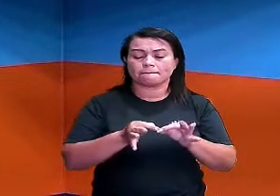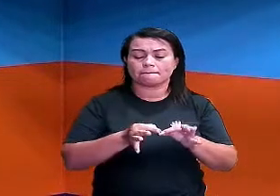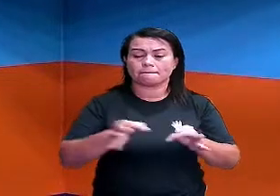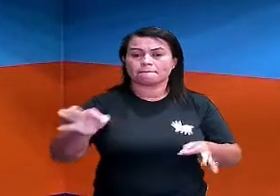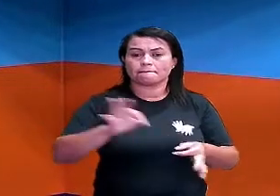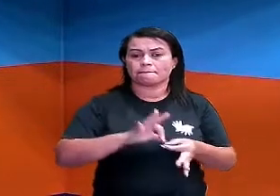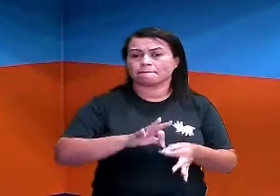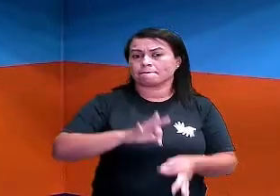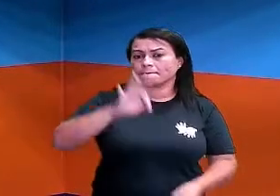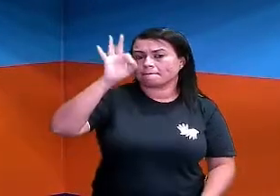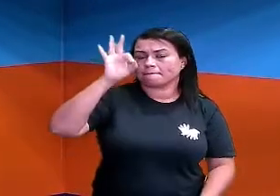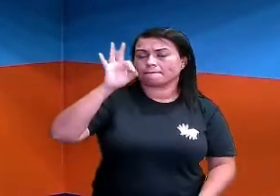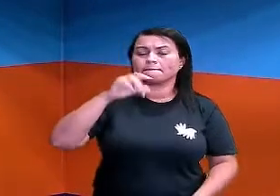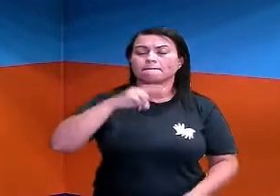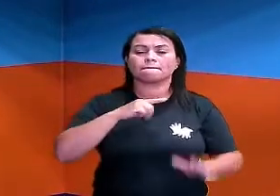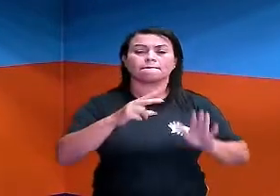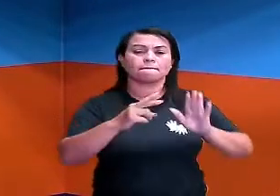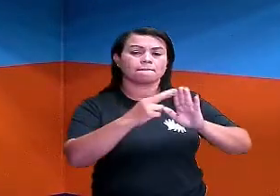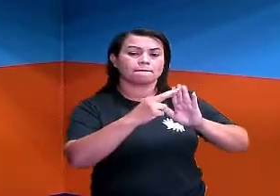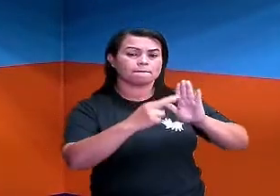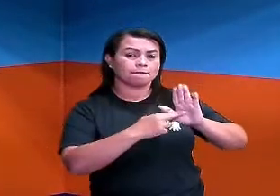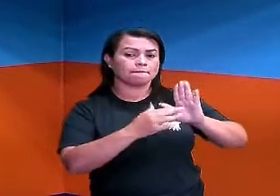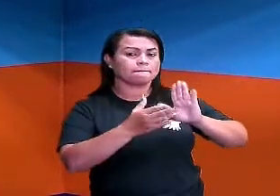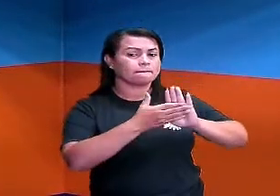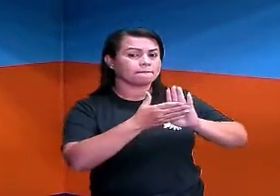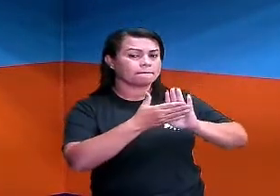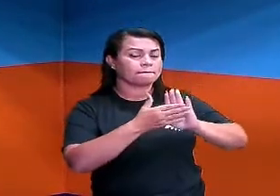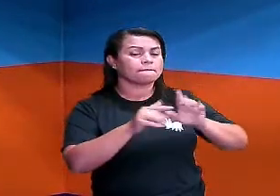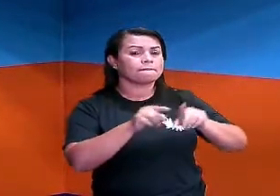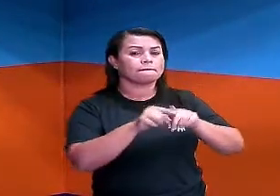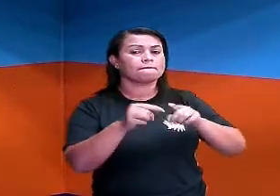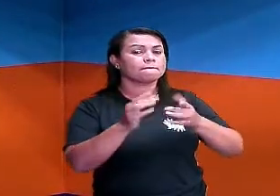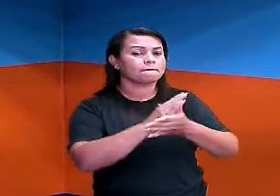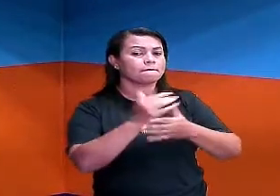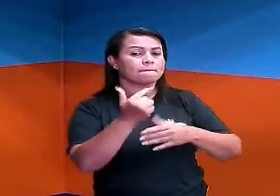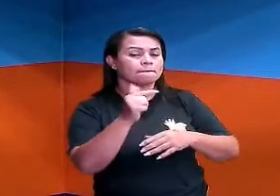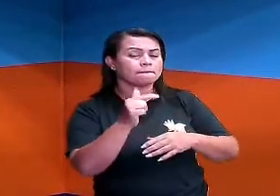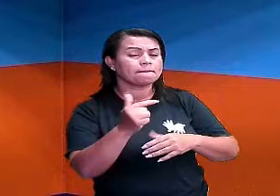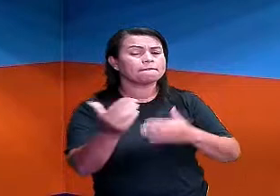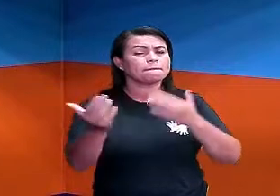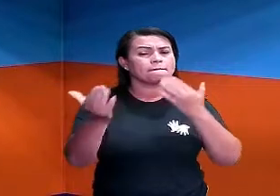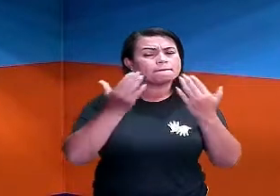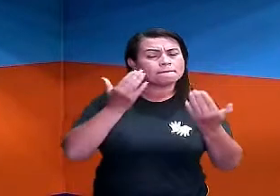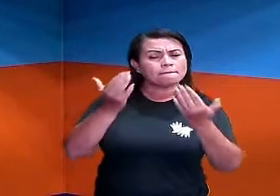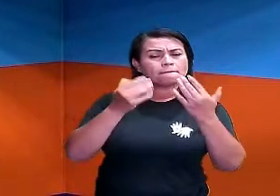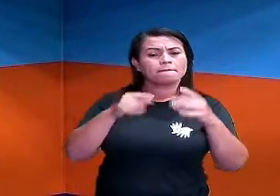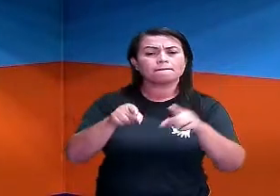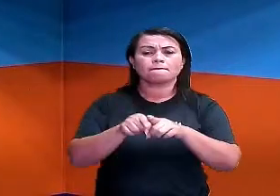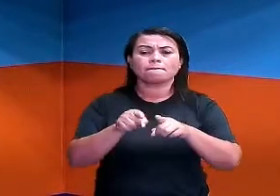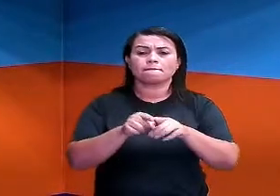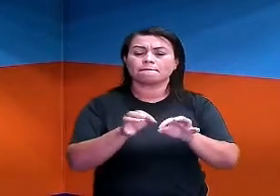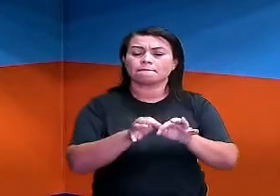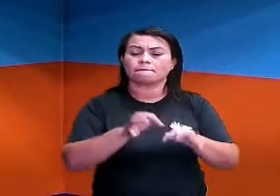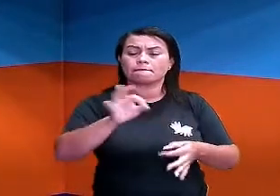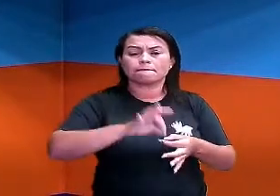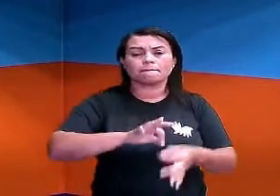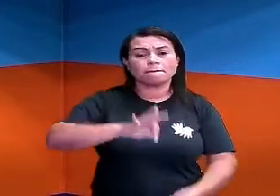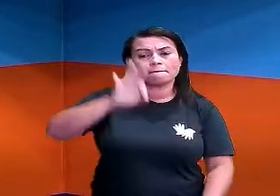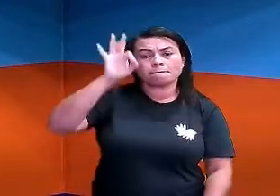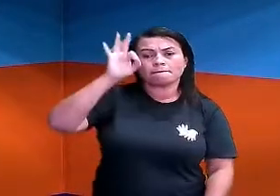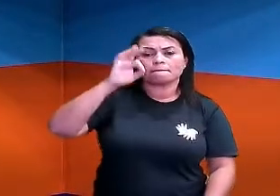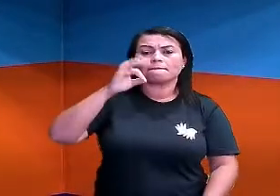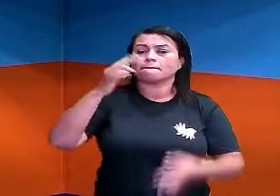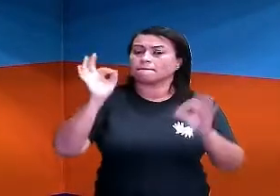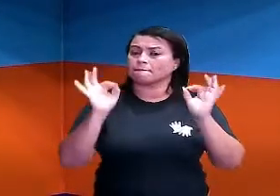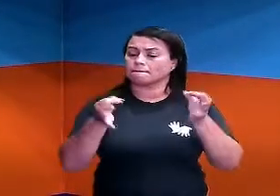comprimento, padronizadas e não padronizadas. Fizemos estimativas e comparações e medição, tá